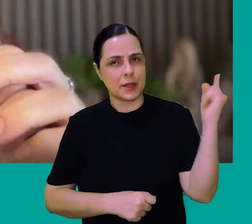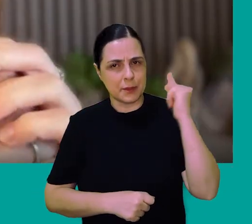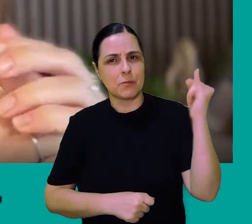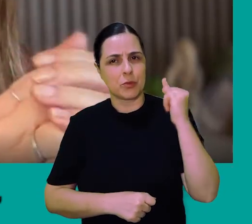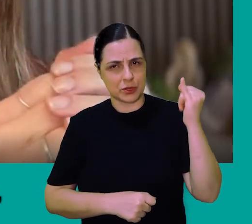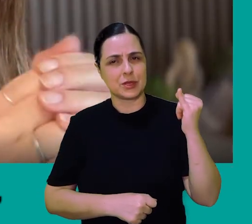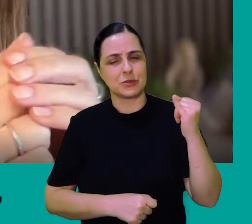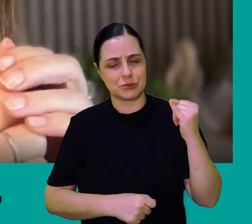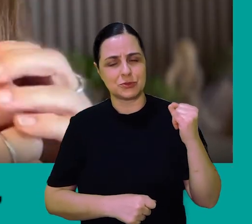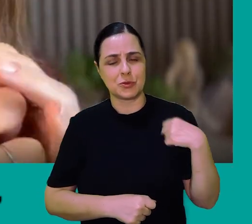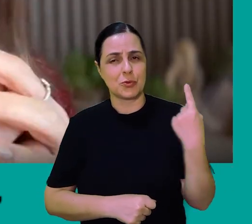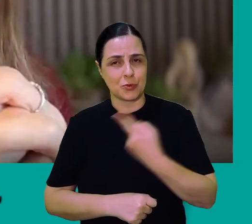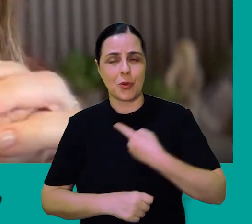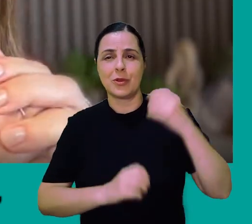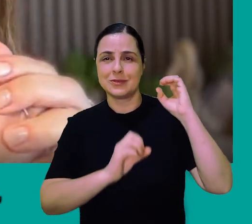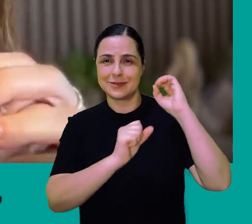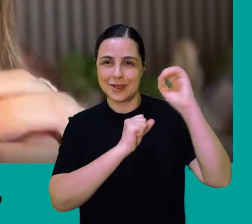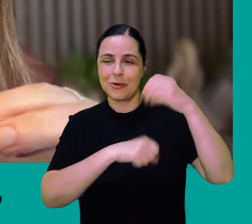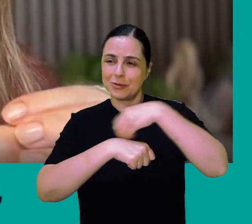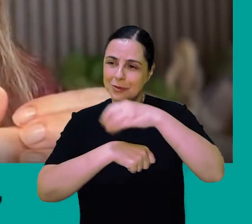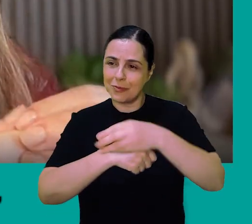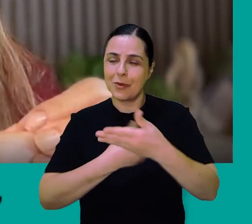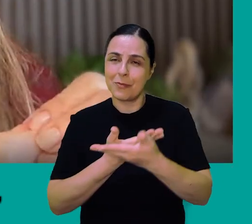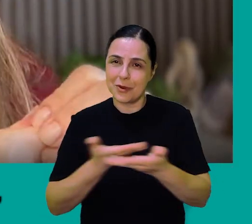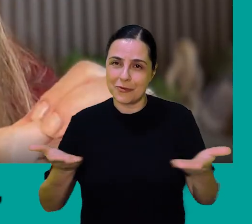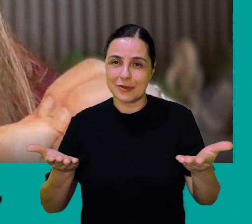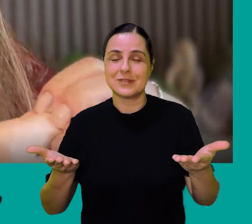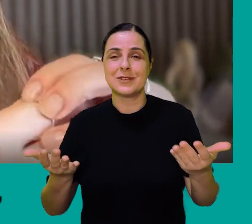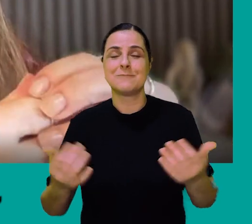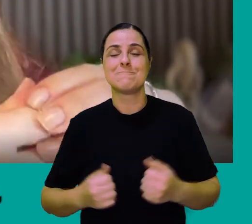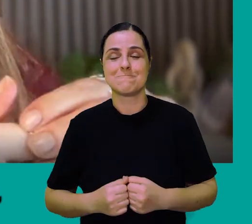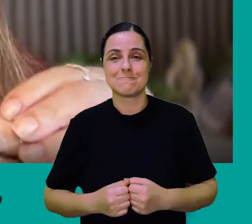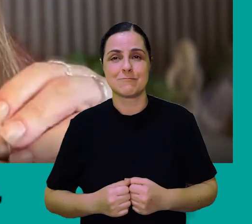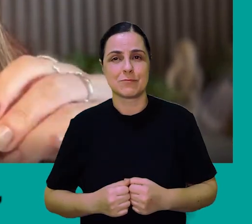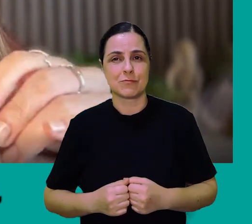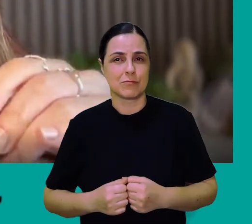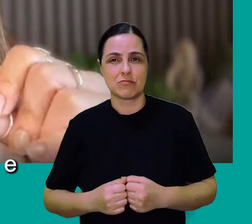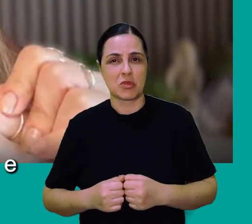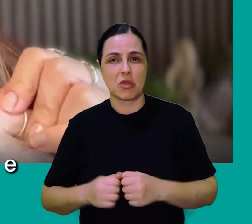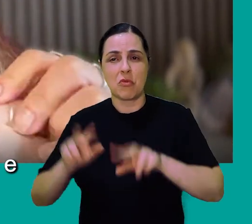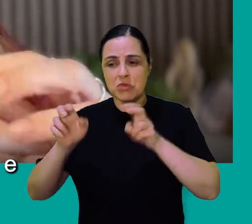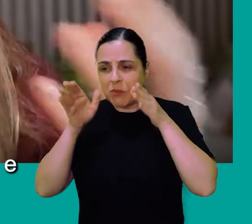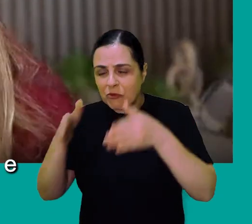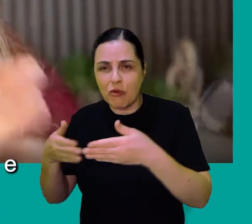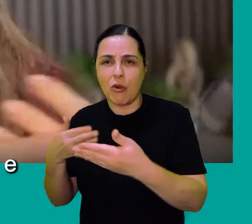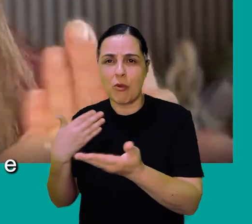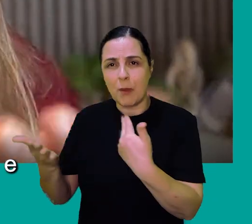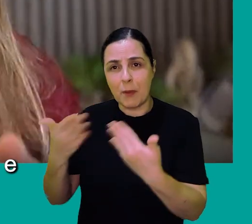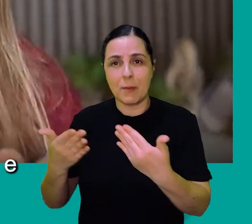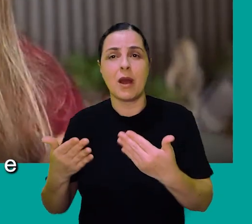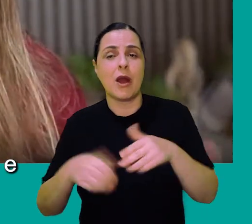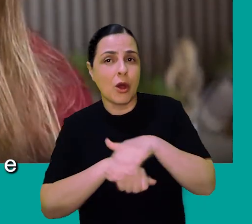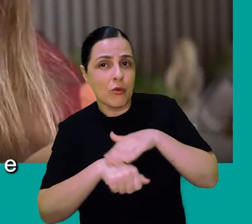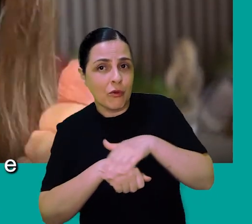Carlotas, que a gente tem trazido para os clientes, não só com sessões específicas, mas dentro das nossas conversas,